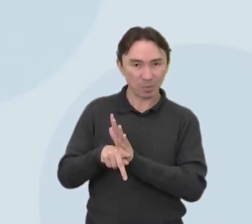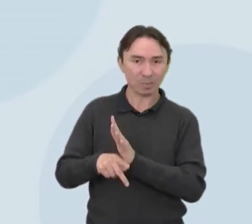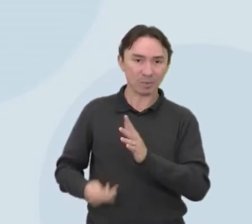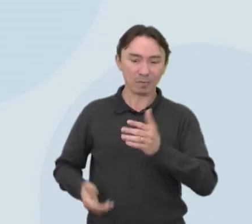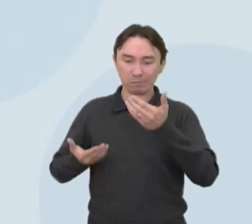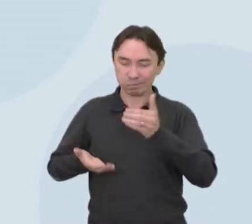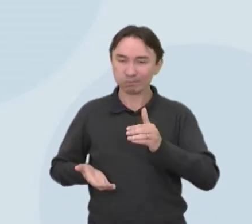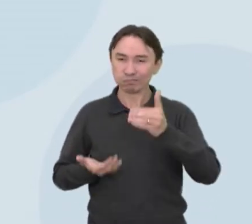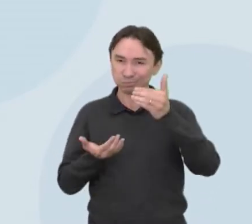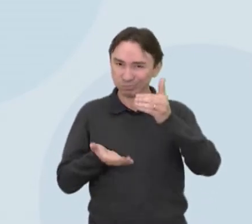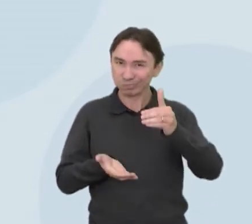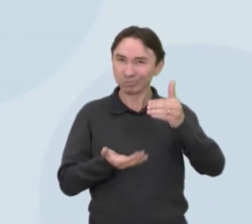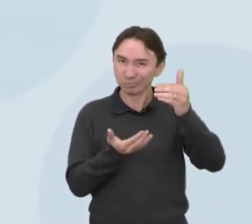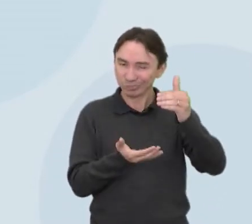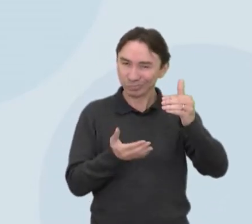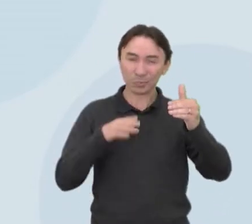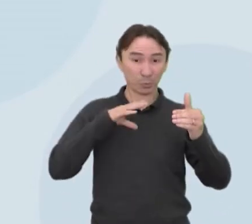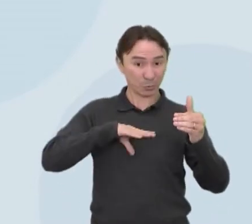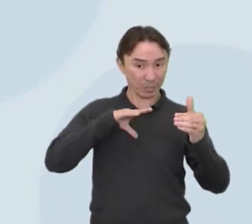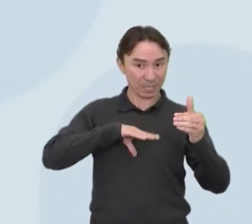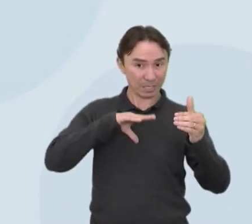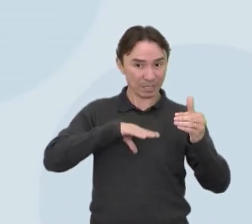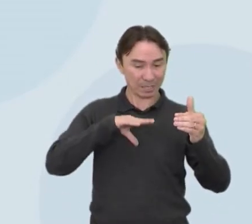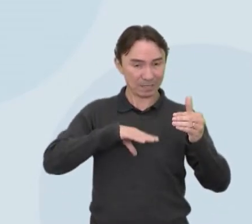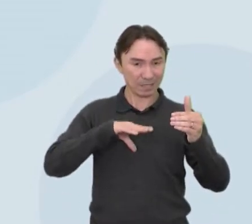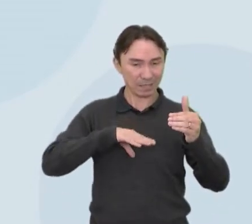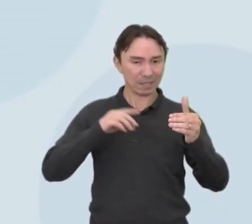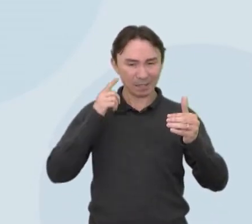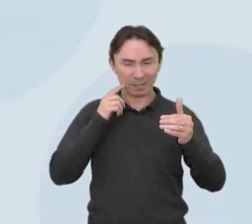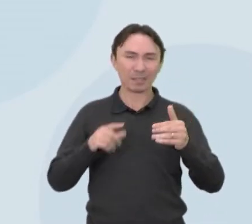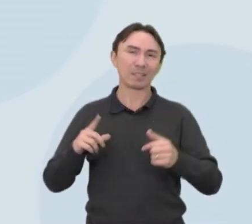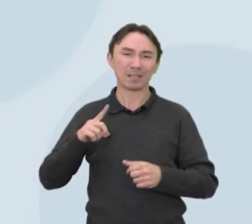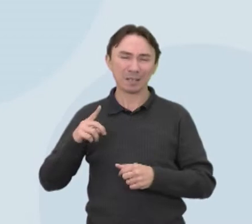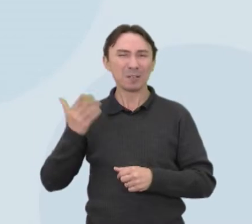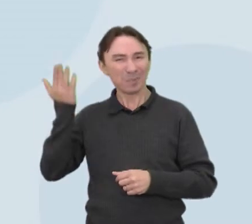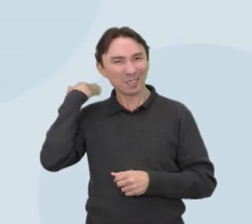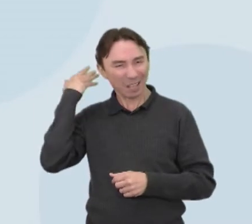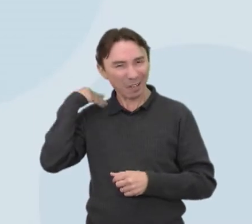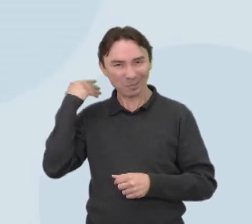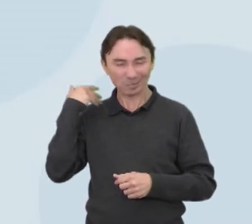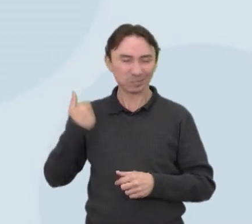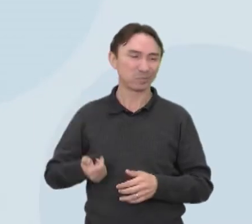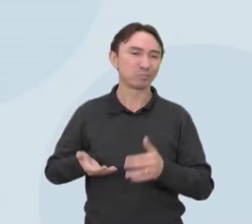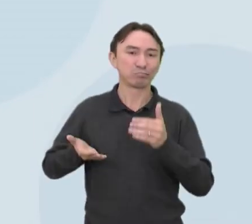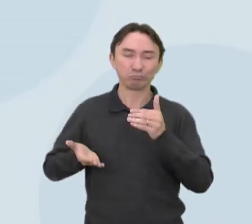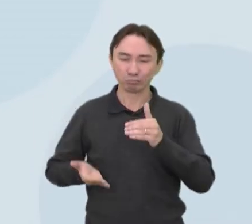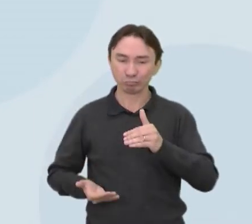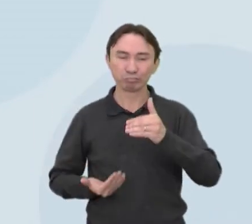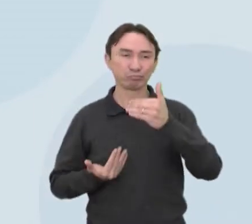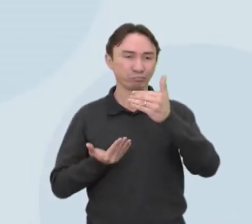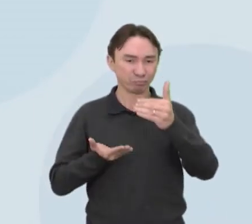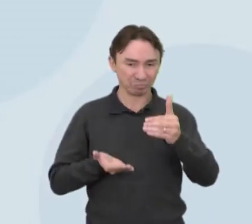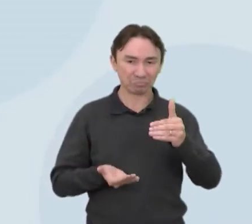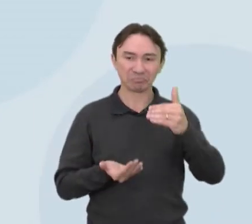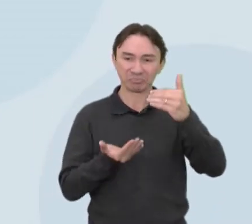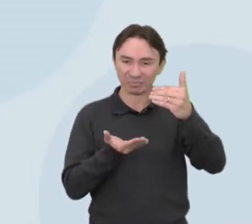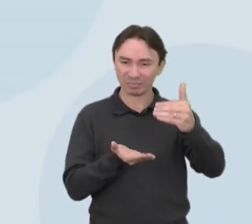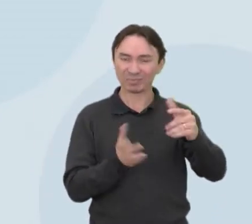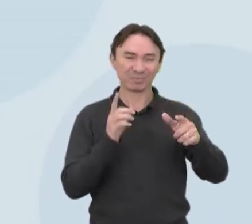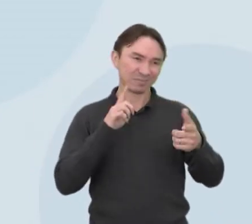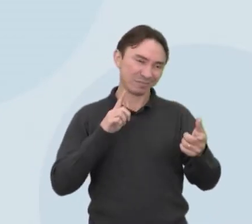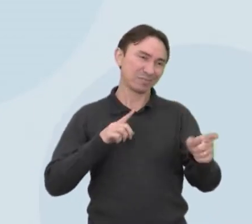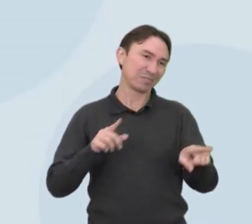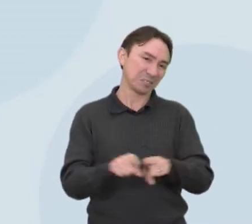principalmente, durante esse período aí das navegações tal, e também, consequentemente, dos